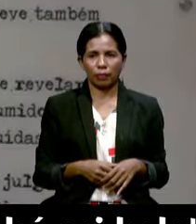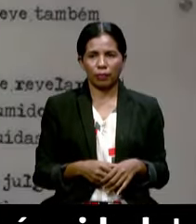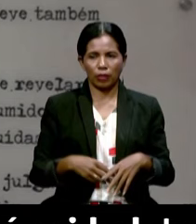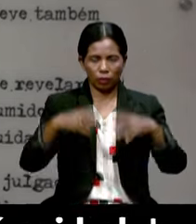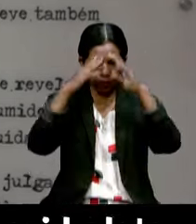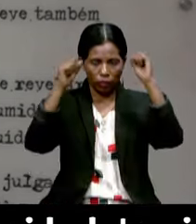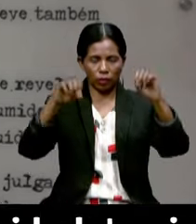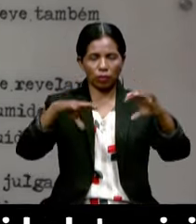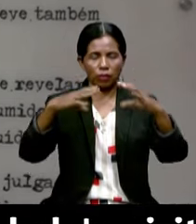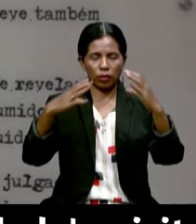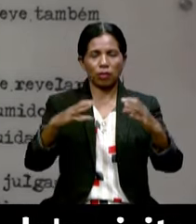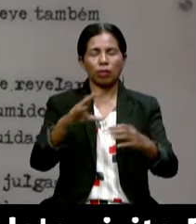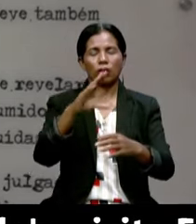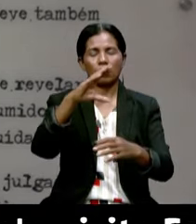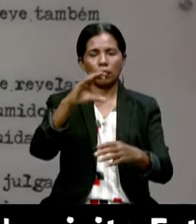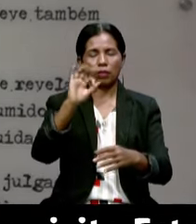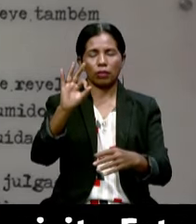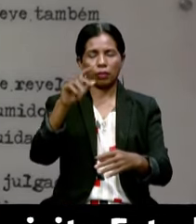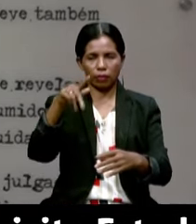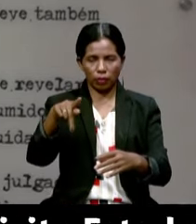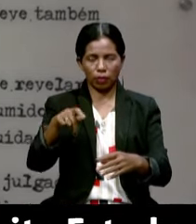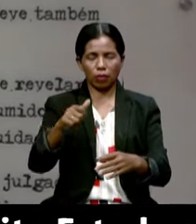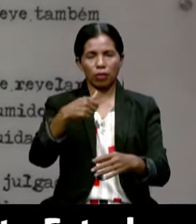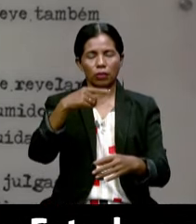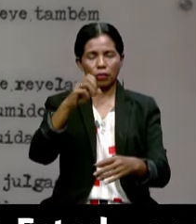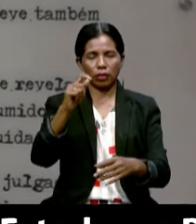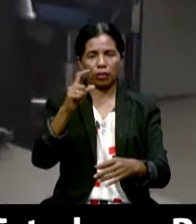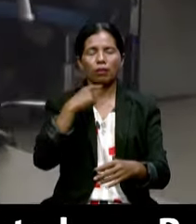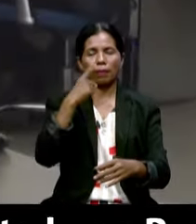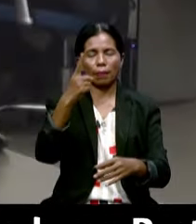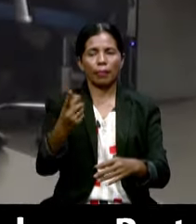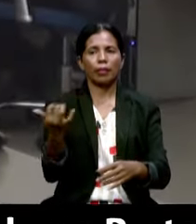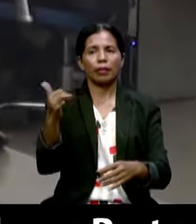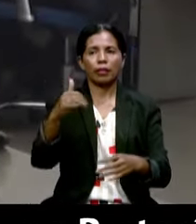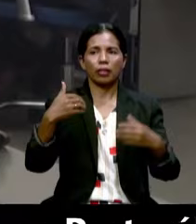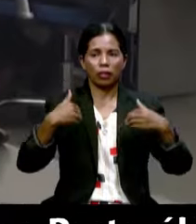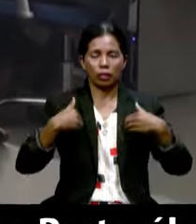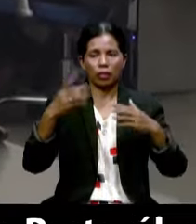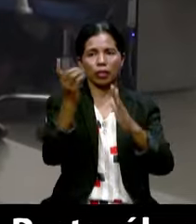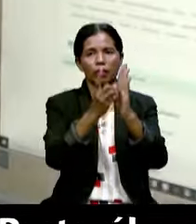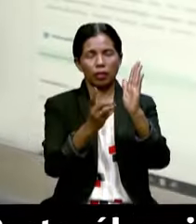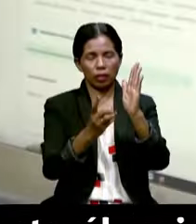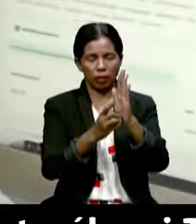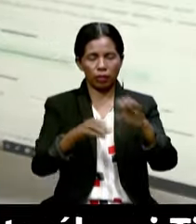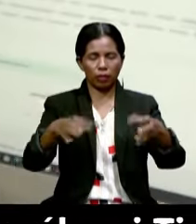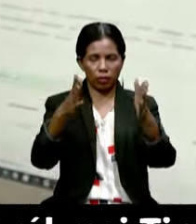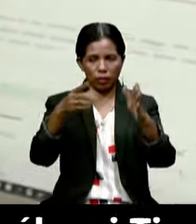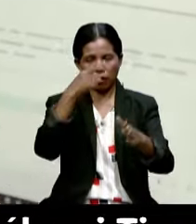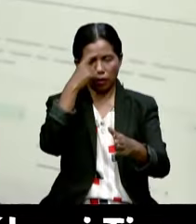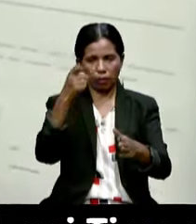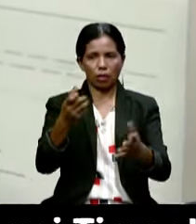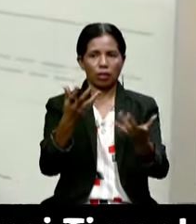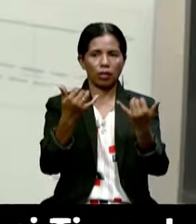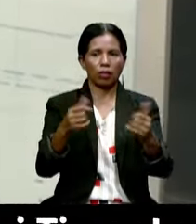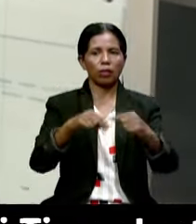Presidente da Comissão Função Pública, Agostinho Letêncio de Deus Chateten, durante nesse dia de dados funcionário permanente, também de dar